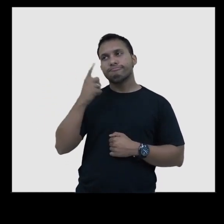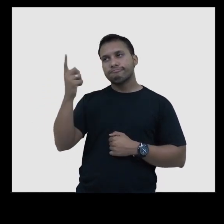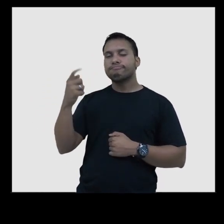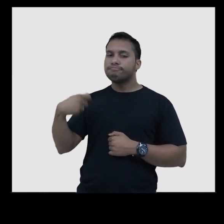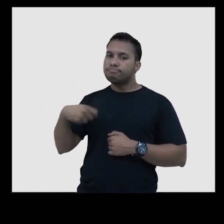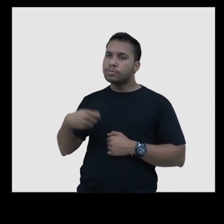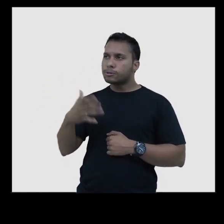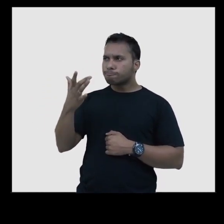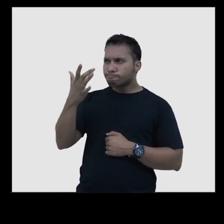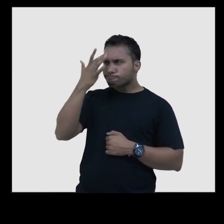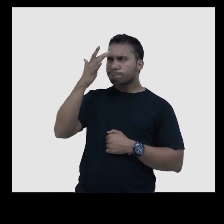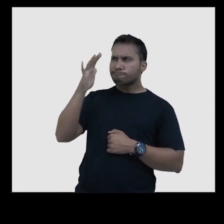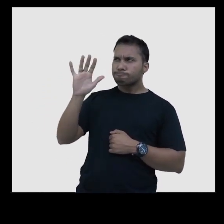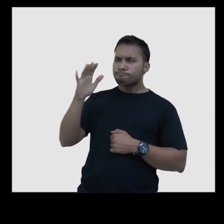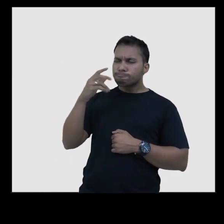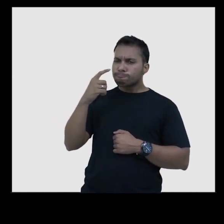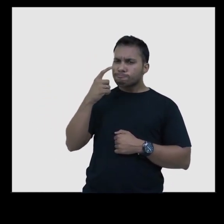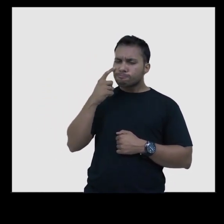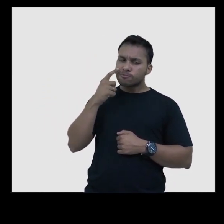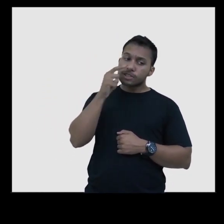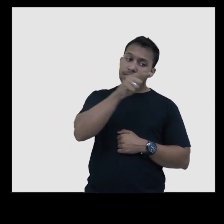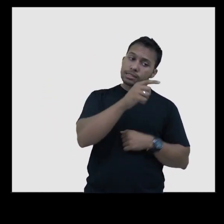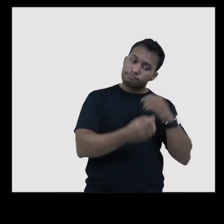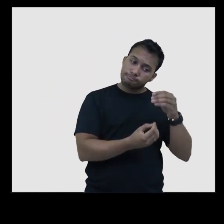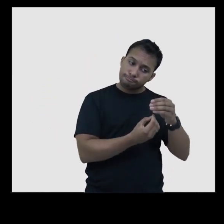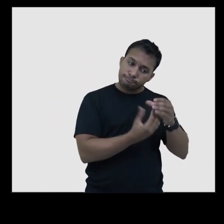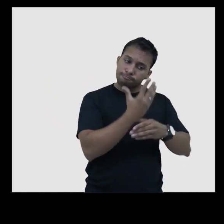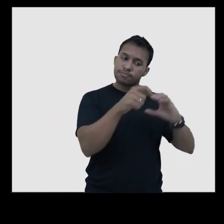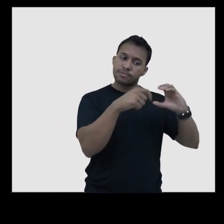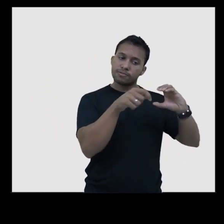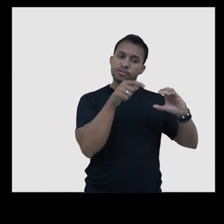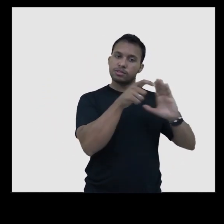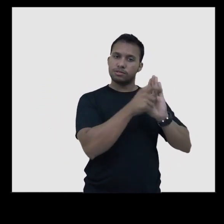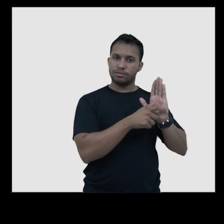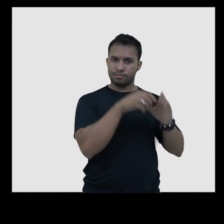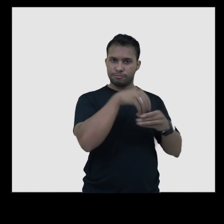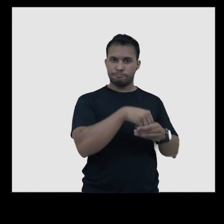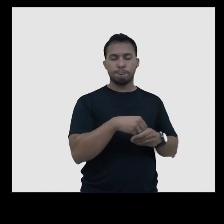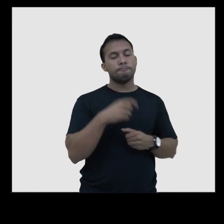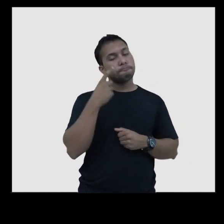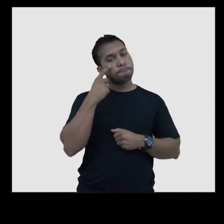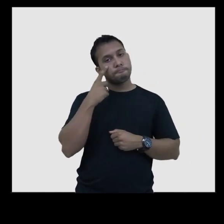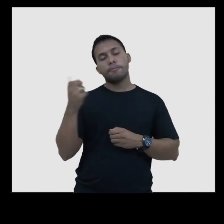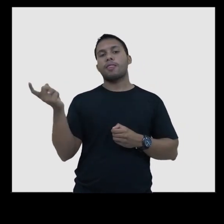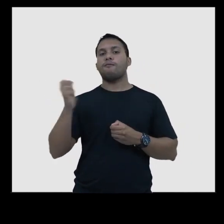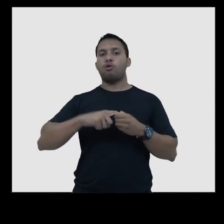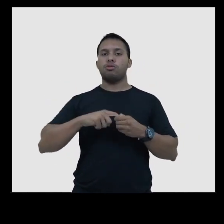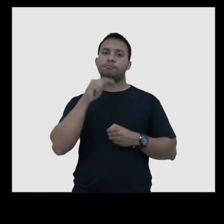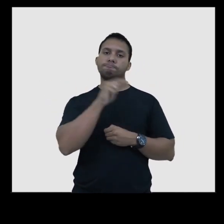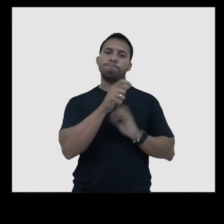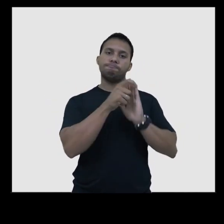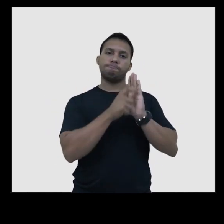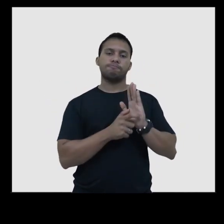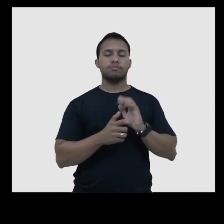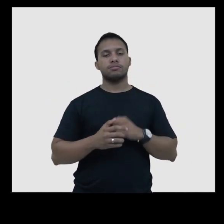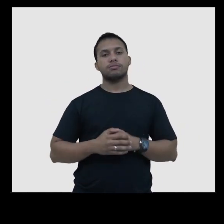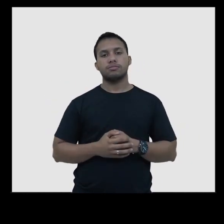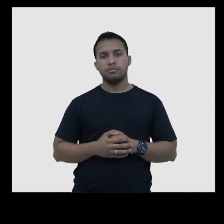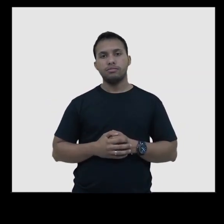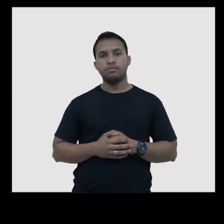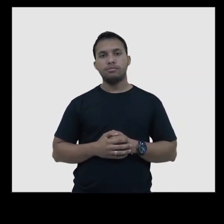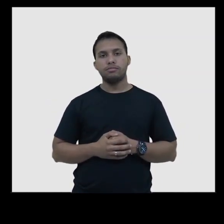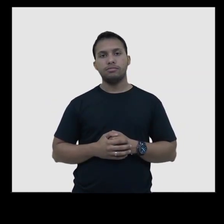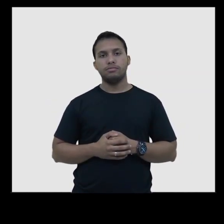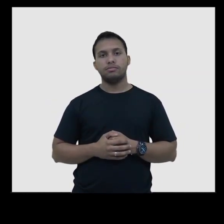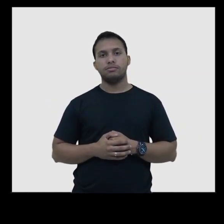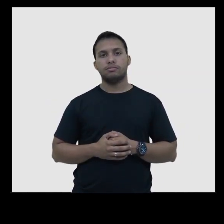largura e a altura também, né? Então, são alguns valores que a gente vai ter que ver lá na exportação. Vamos lá, voltando para o Premiere